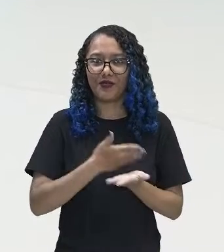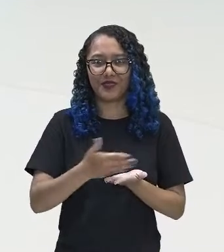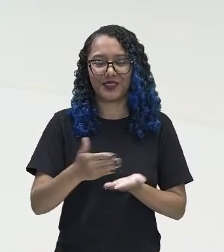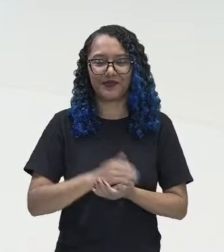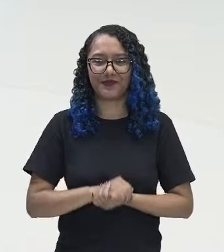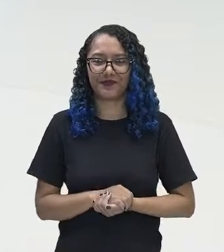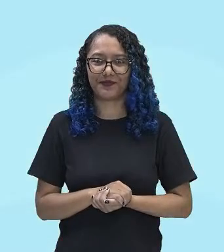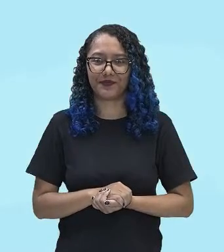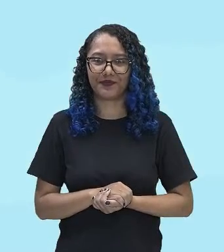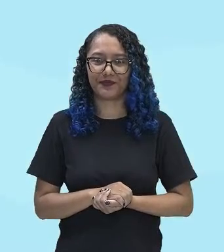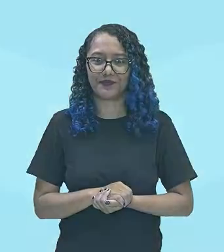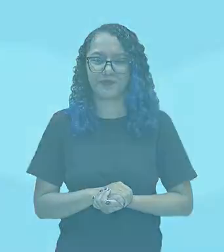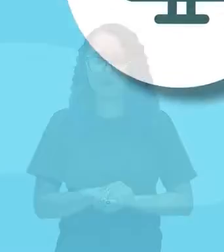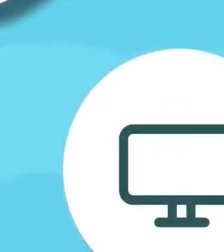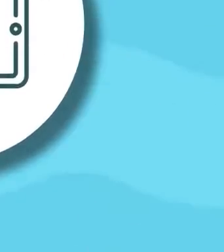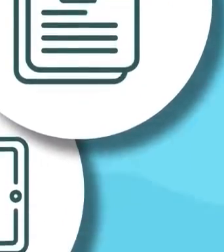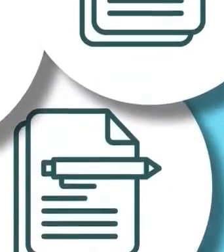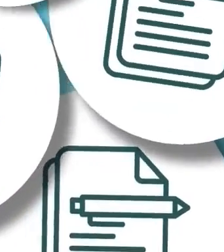nossa aula.